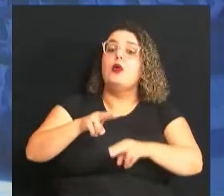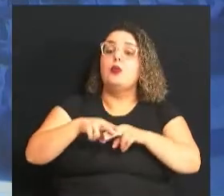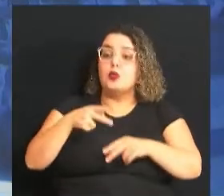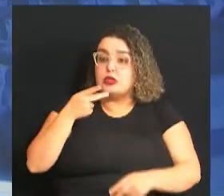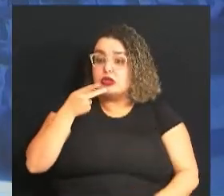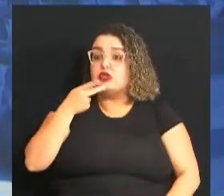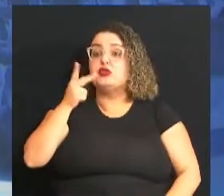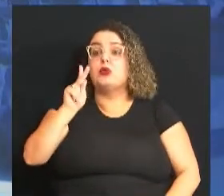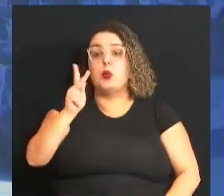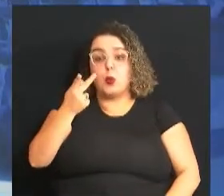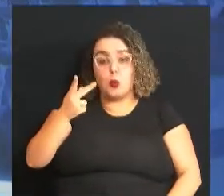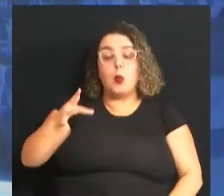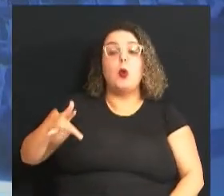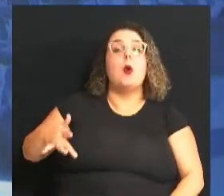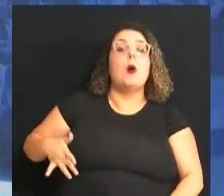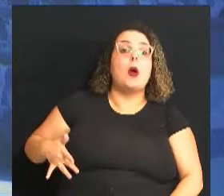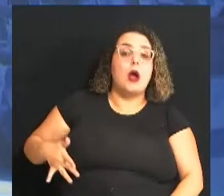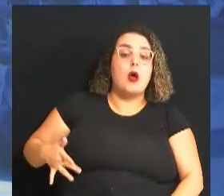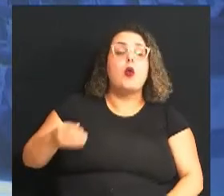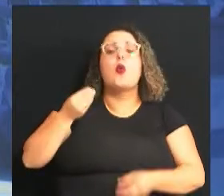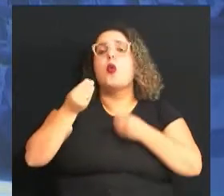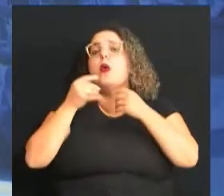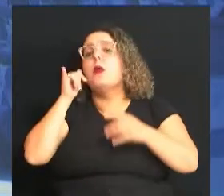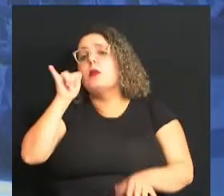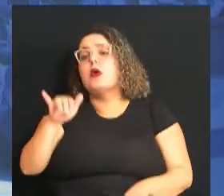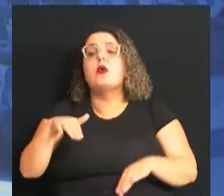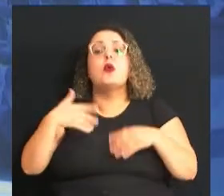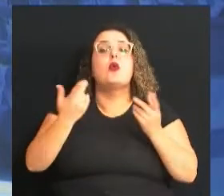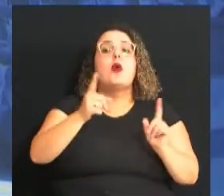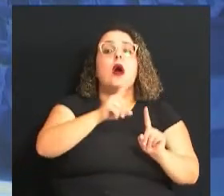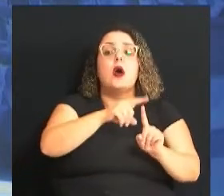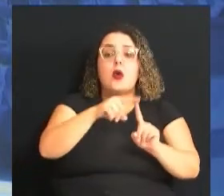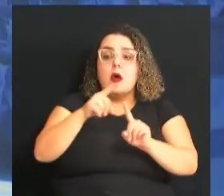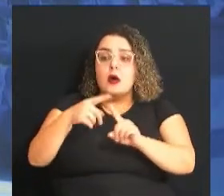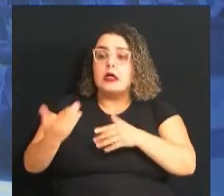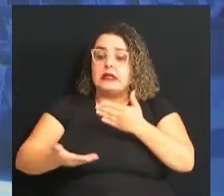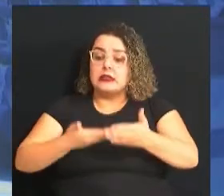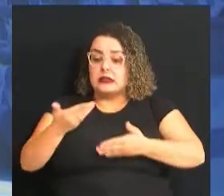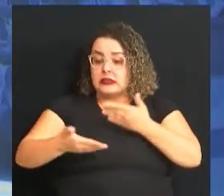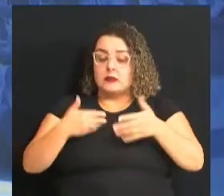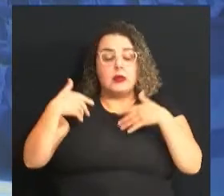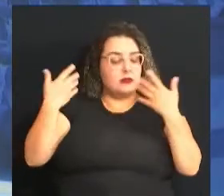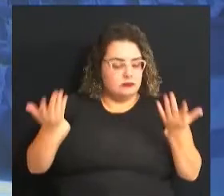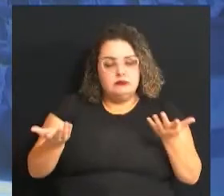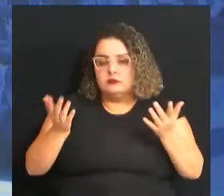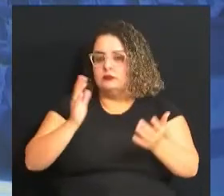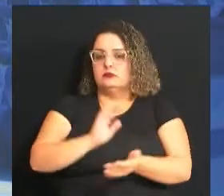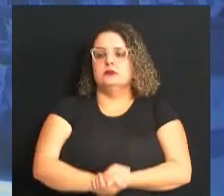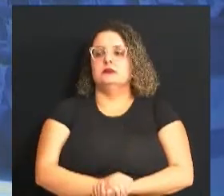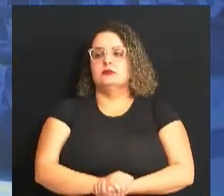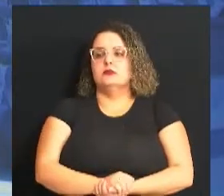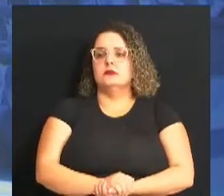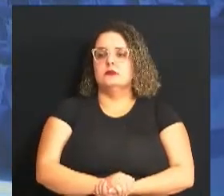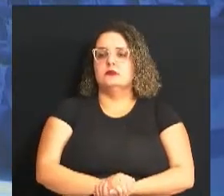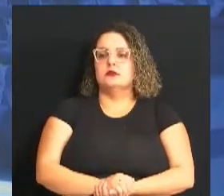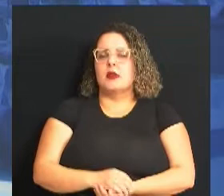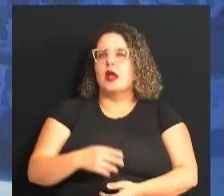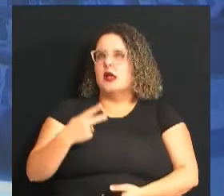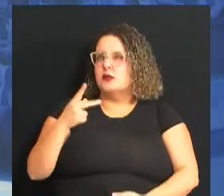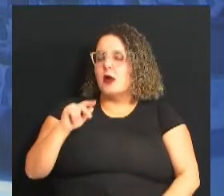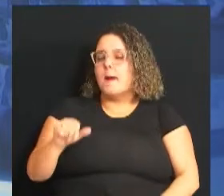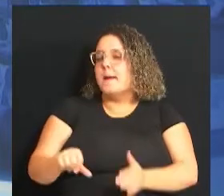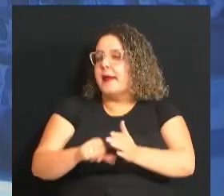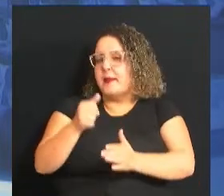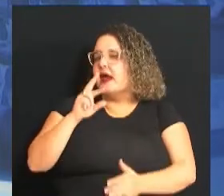sobre hepatite, como evitar, quais os tipos, né, tratamento, enfim. Na sua primeira resposta, você disse que